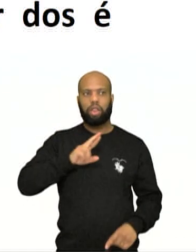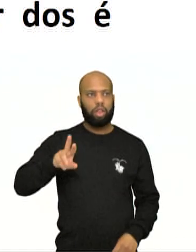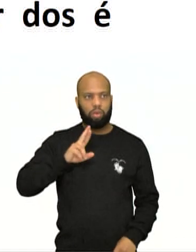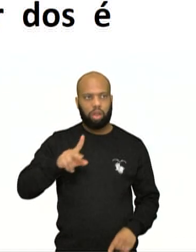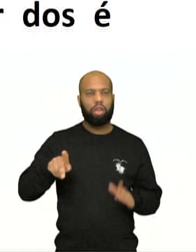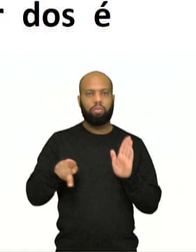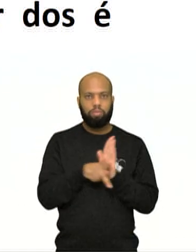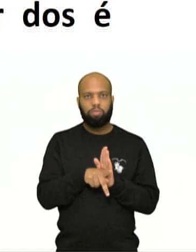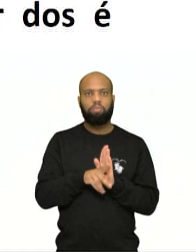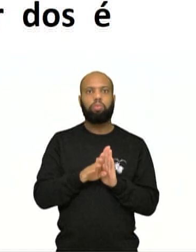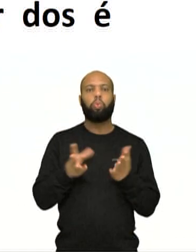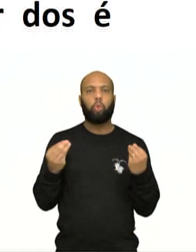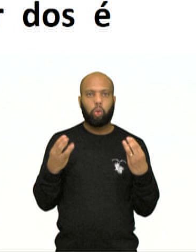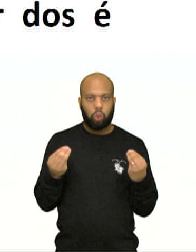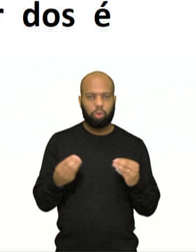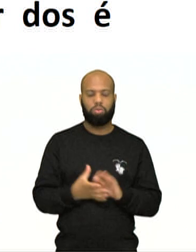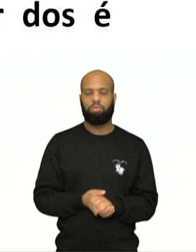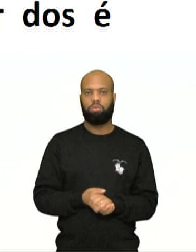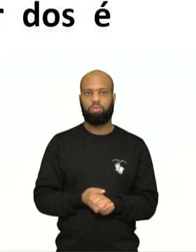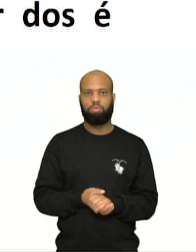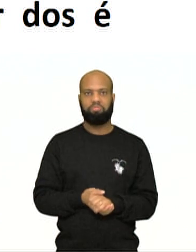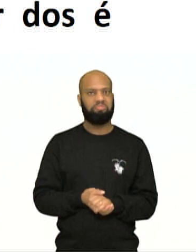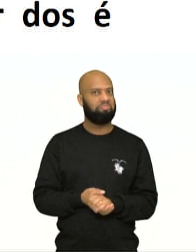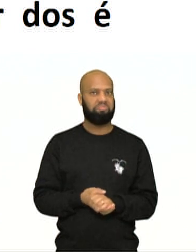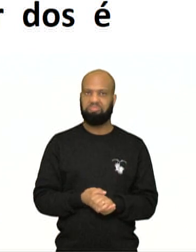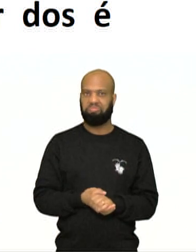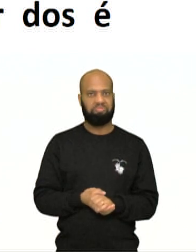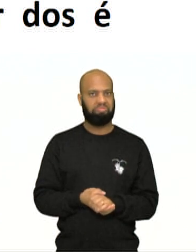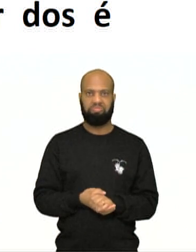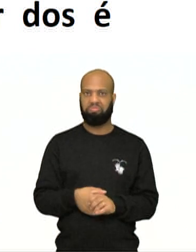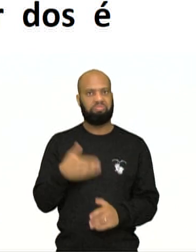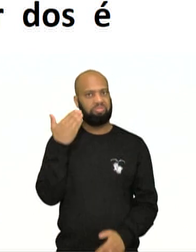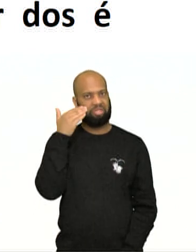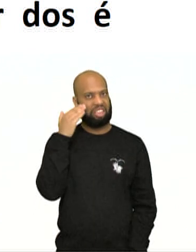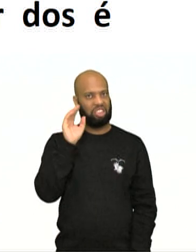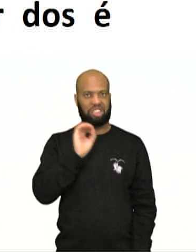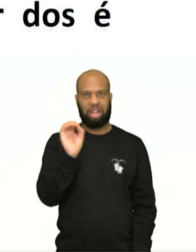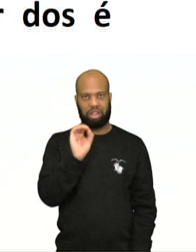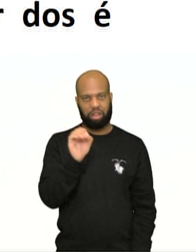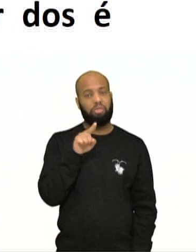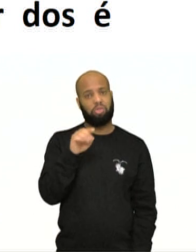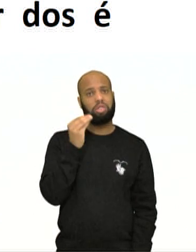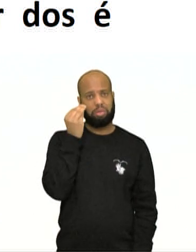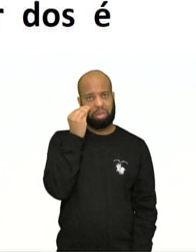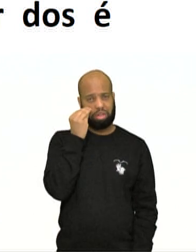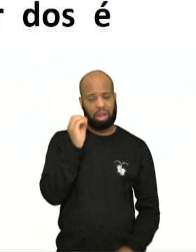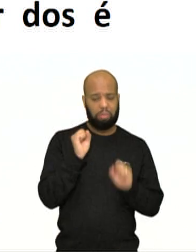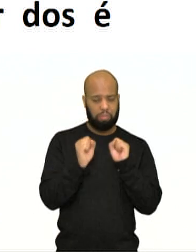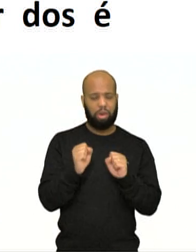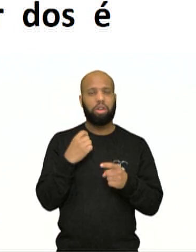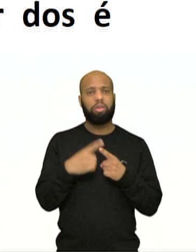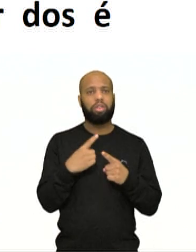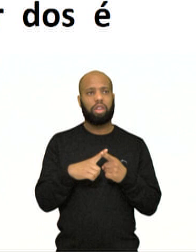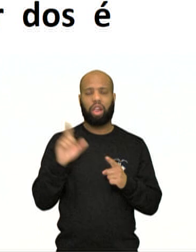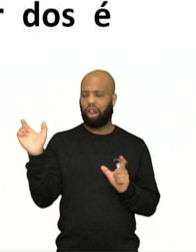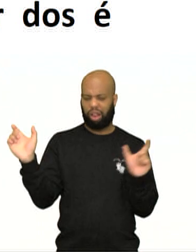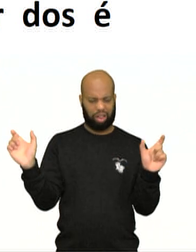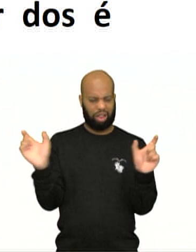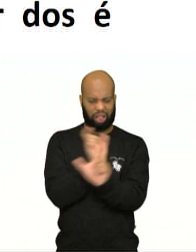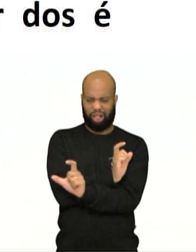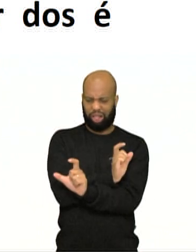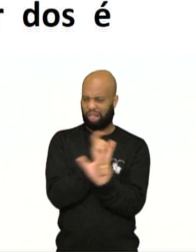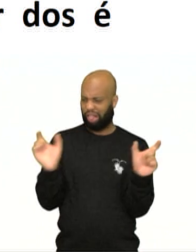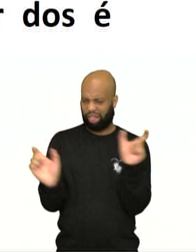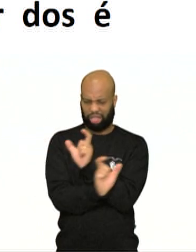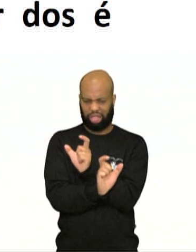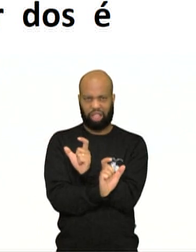preciso tanto. Fica até difícil a leitura, Você pode tentar aí, porque as palavras não têm uma ligação,